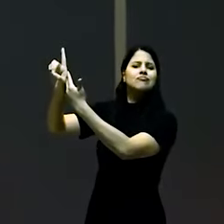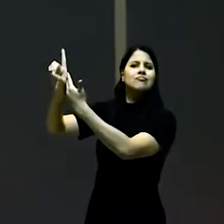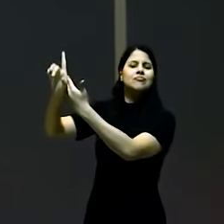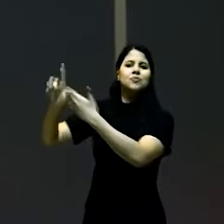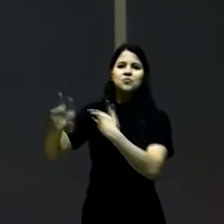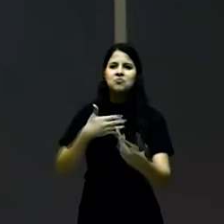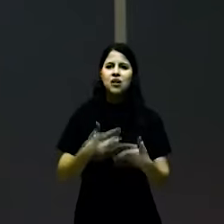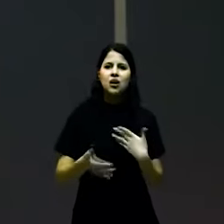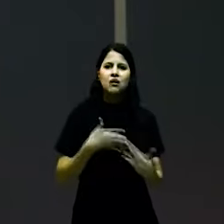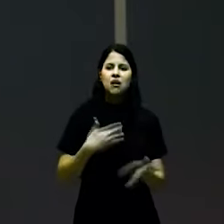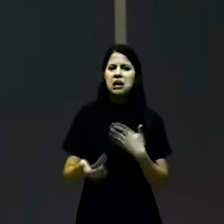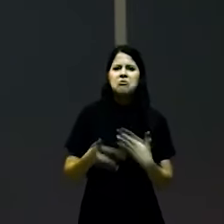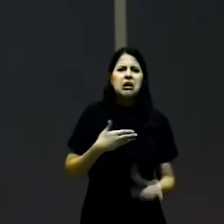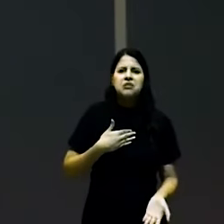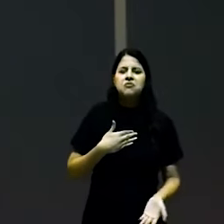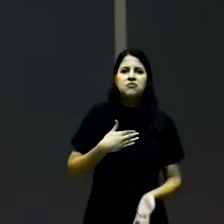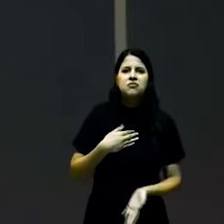Não importa se Ele